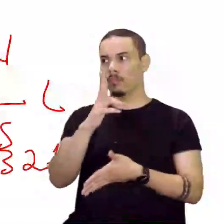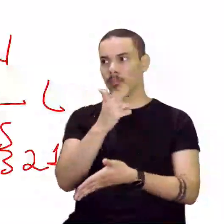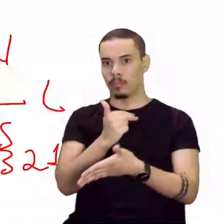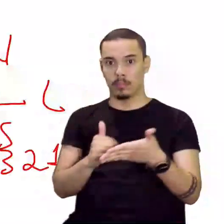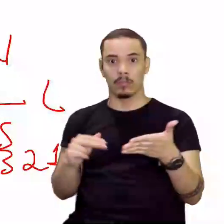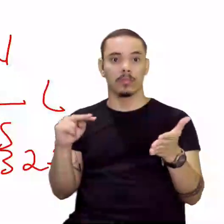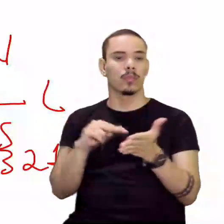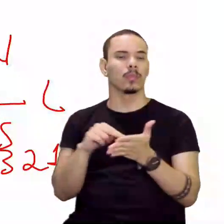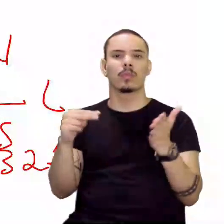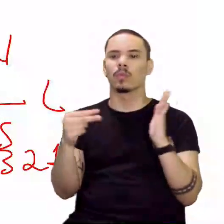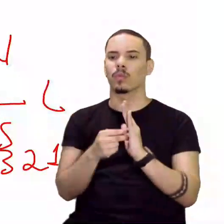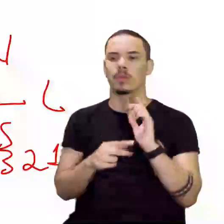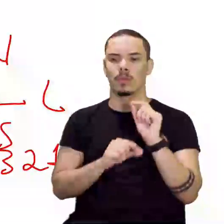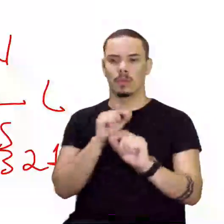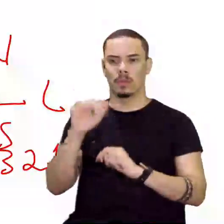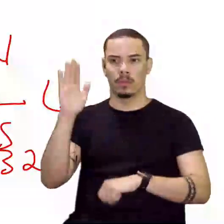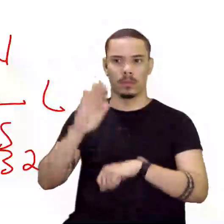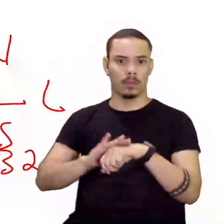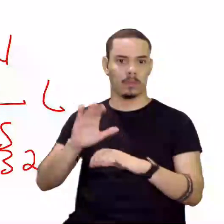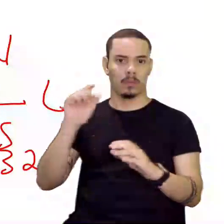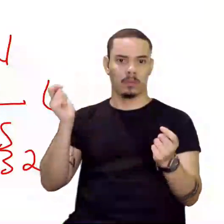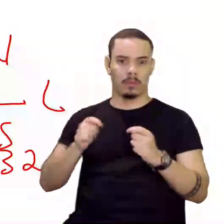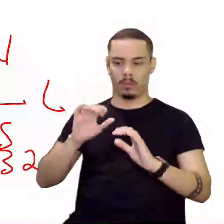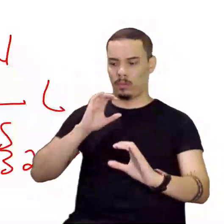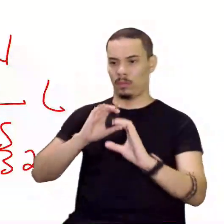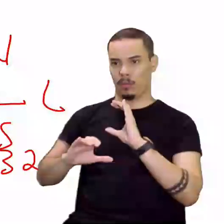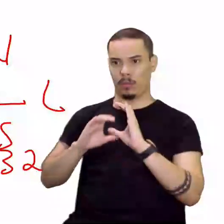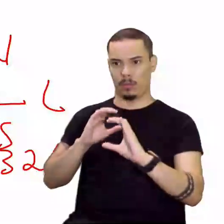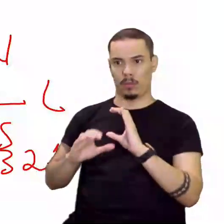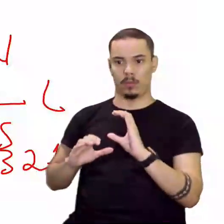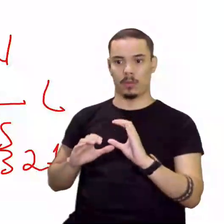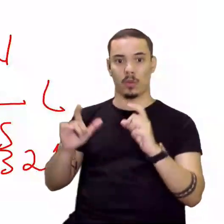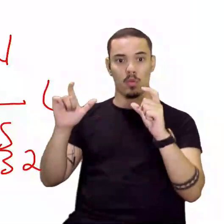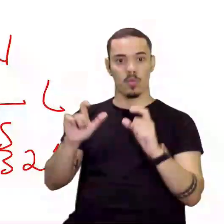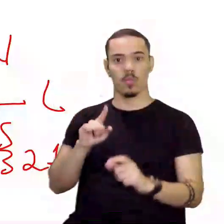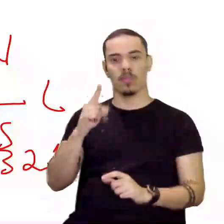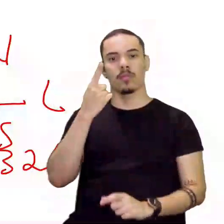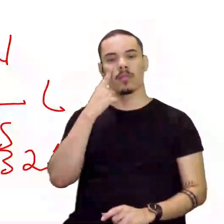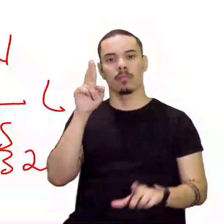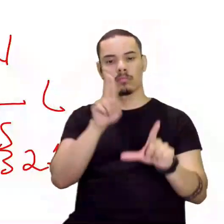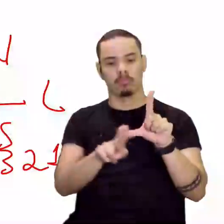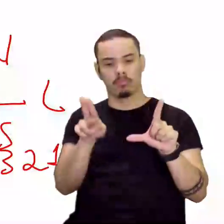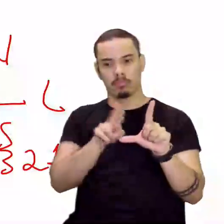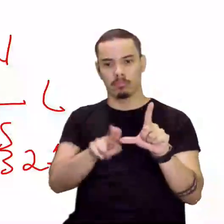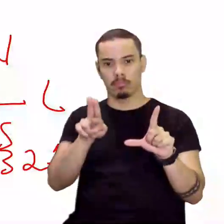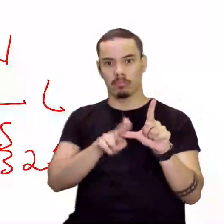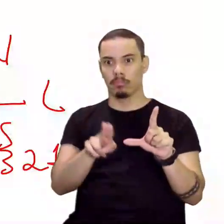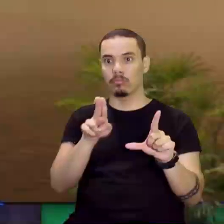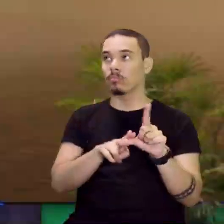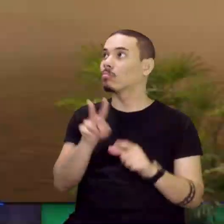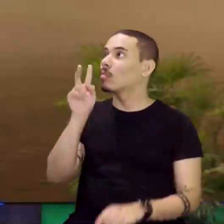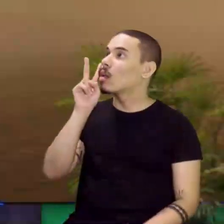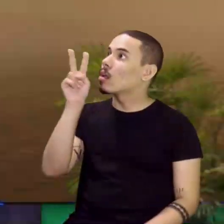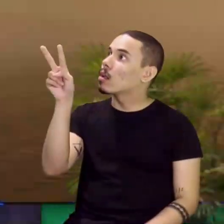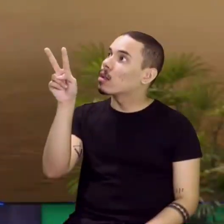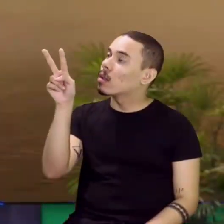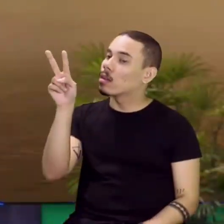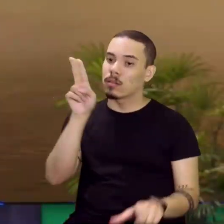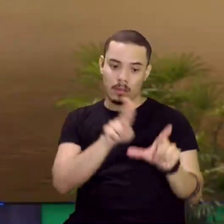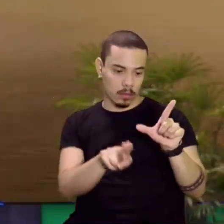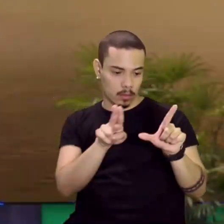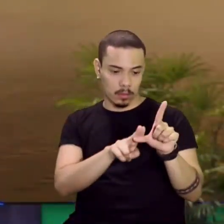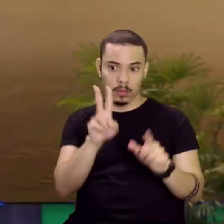é algo para se comunicar. Aonde você vai vendo a legenda, você vai vendo